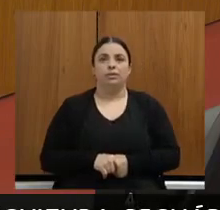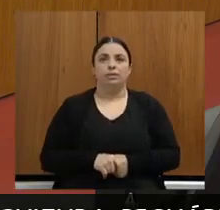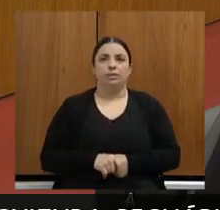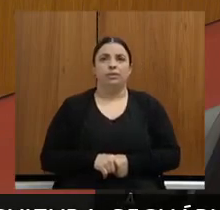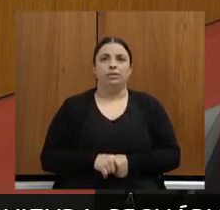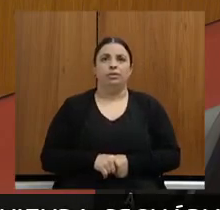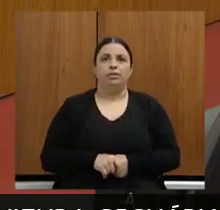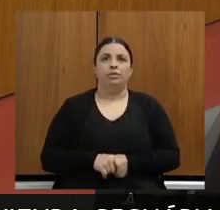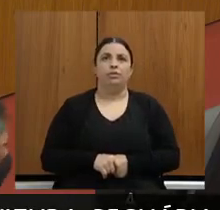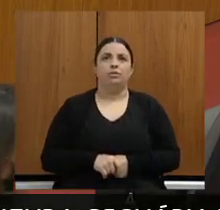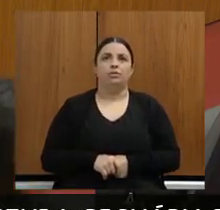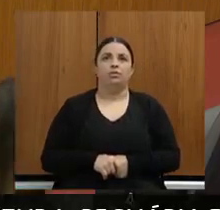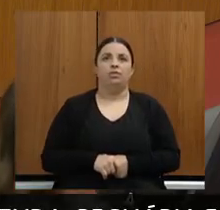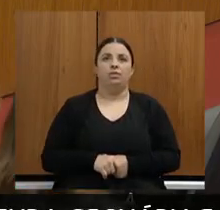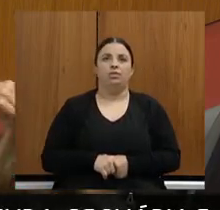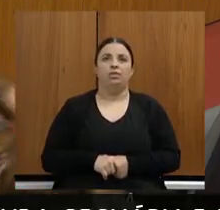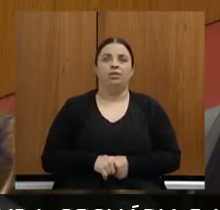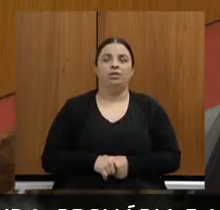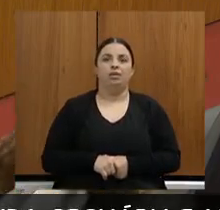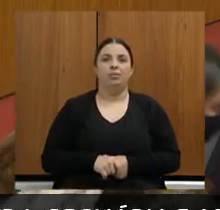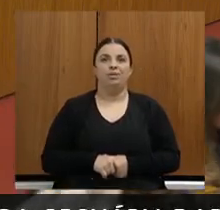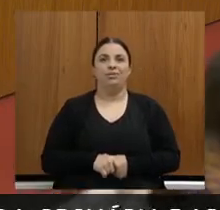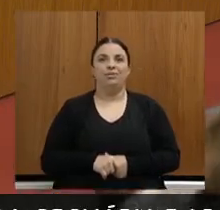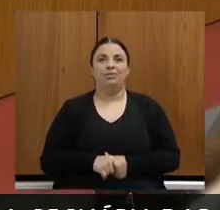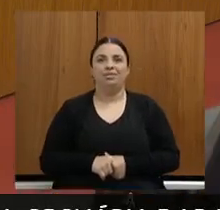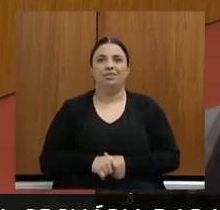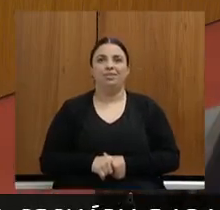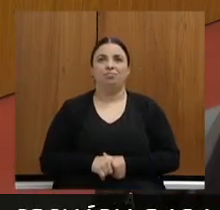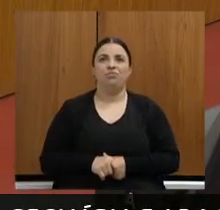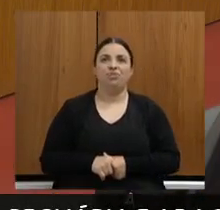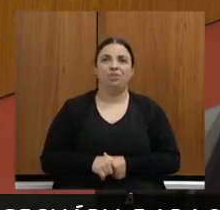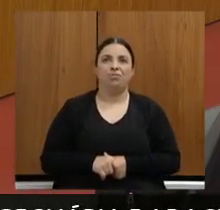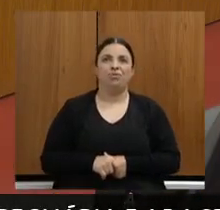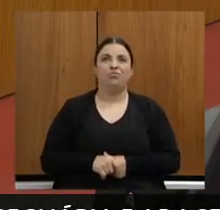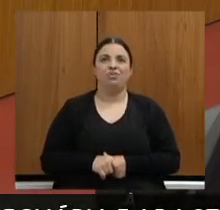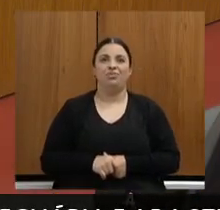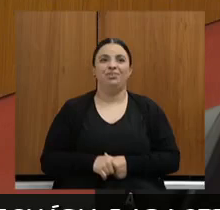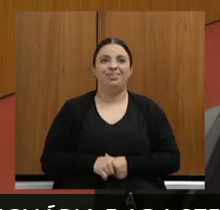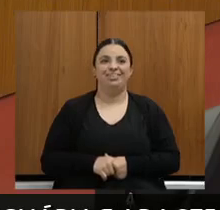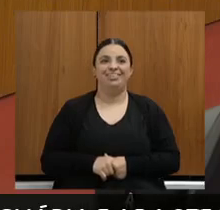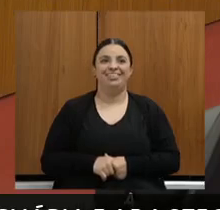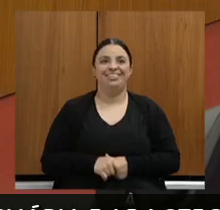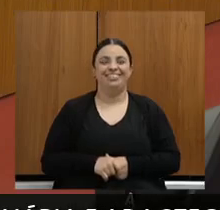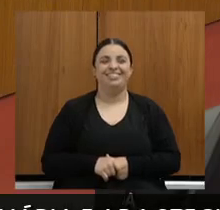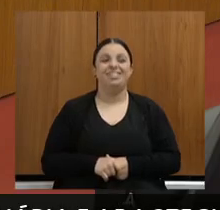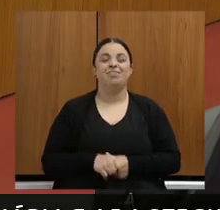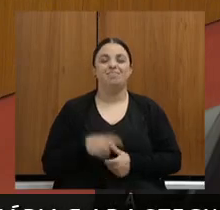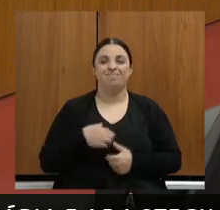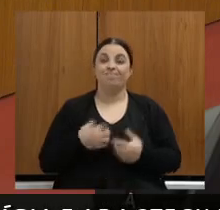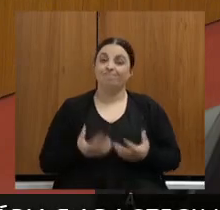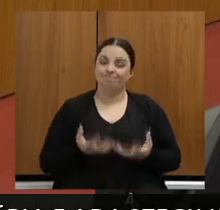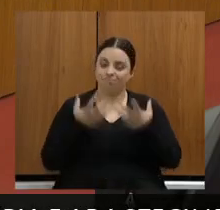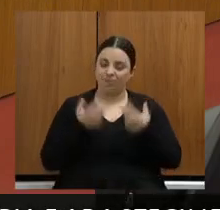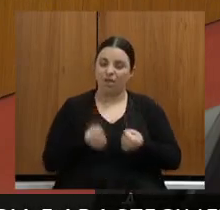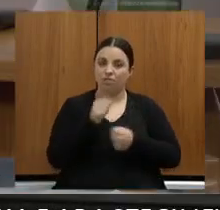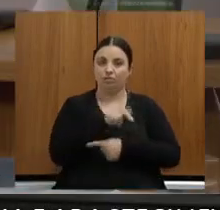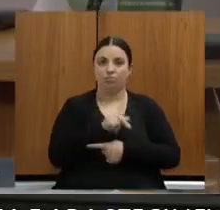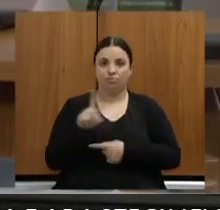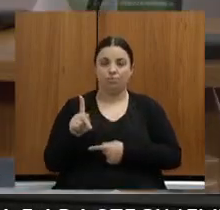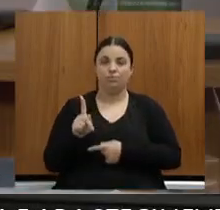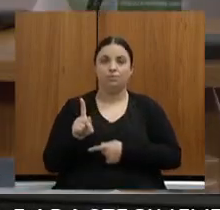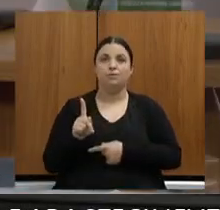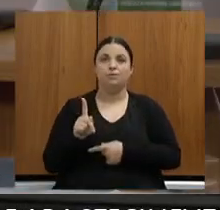se senta aí para votar no olho marrom eu assumo a presidência